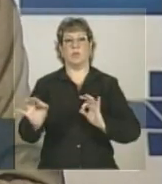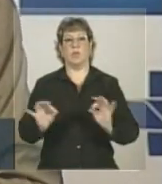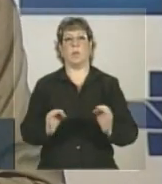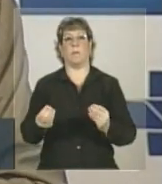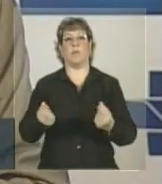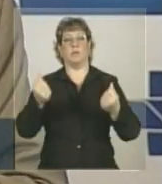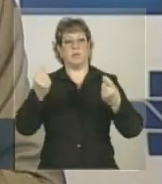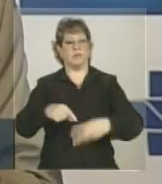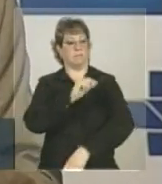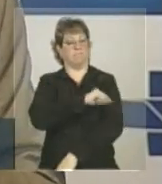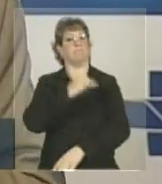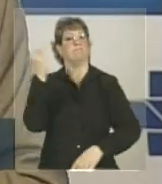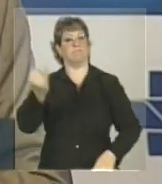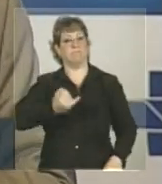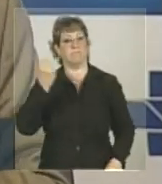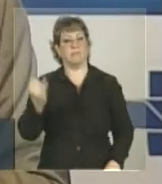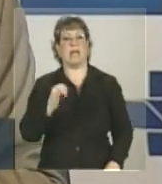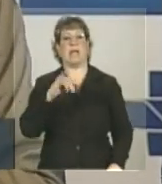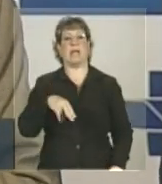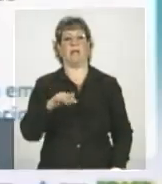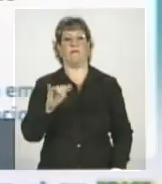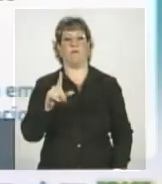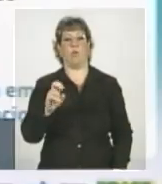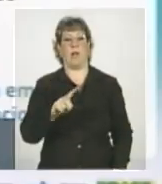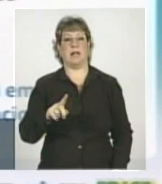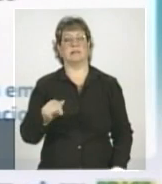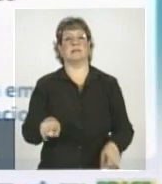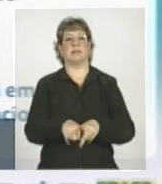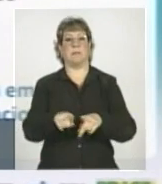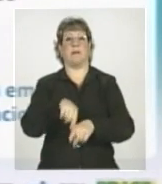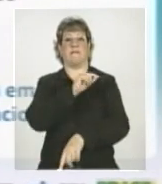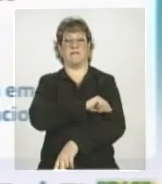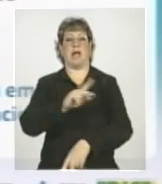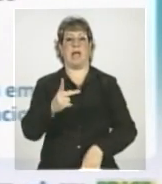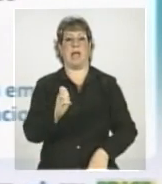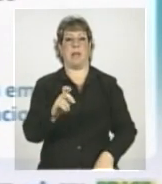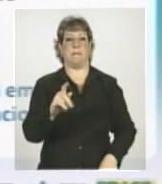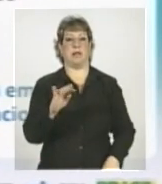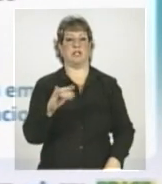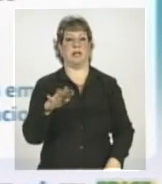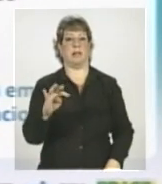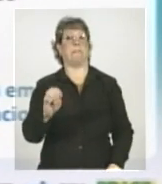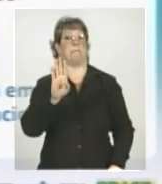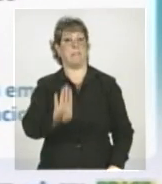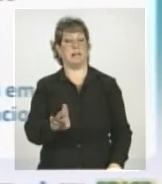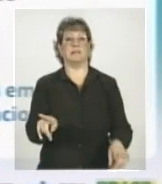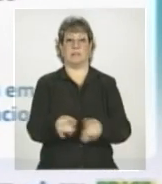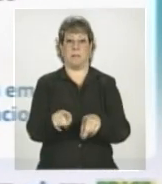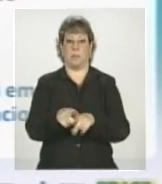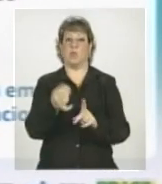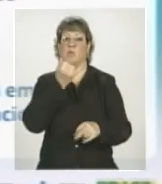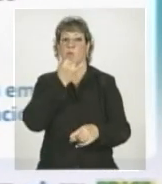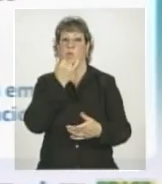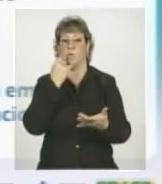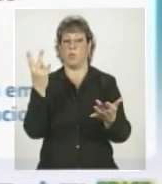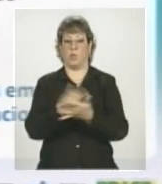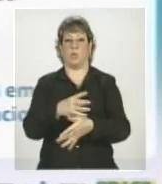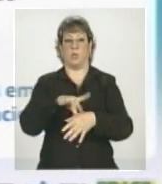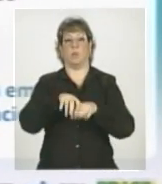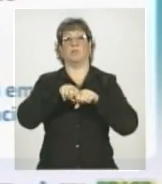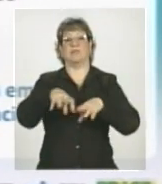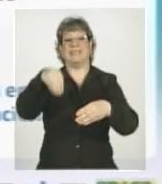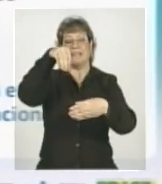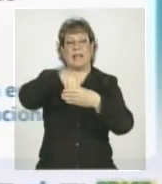gente fazer essa vacinação, além da influenza, vacinar contra a hepatite B, que é outra doença que também pode ser muito comum em